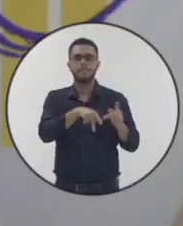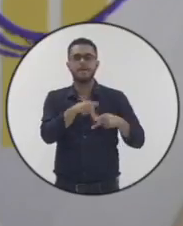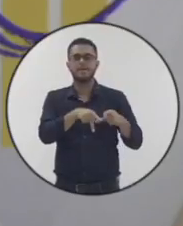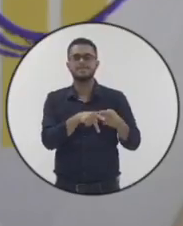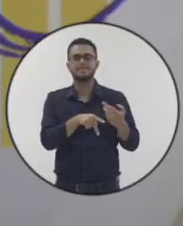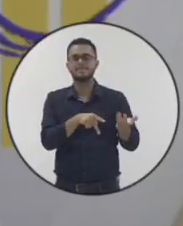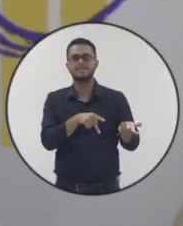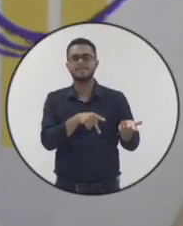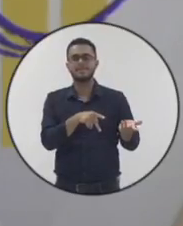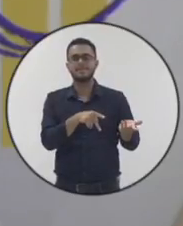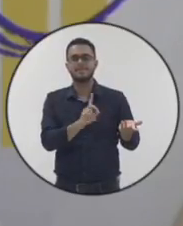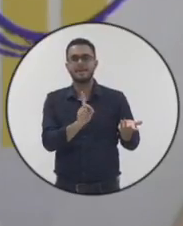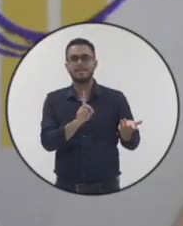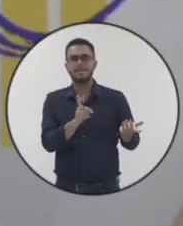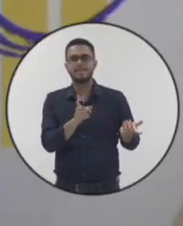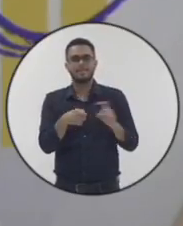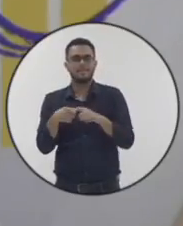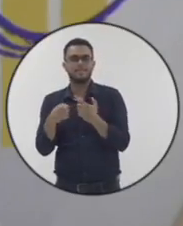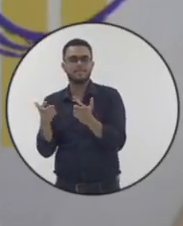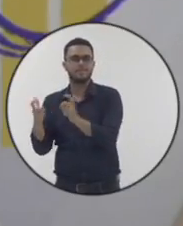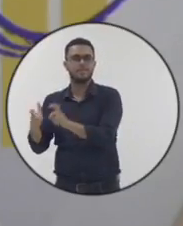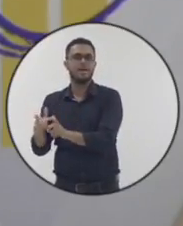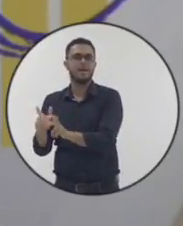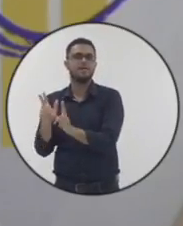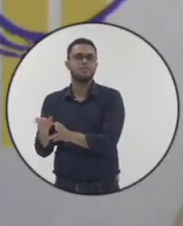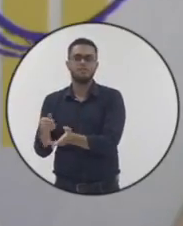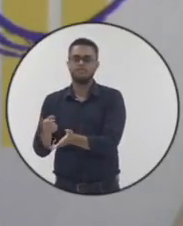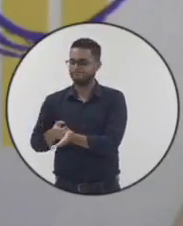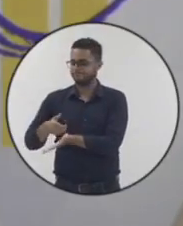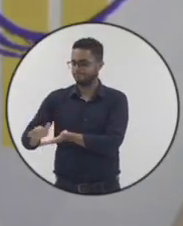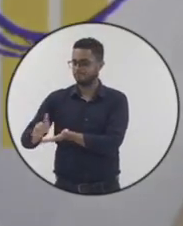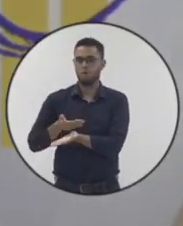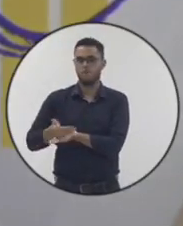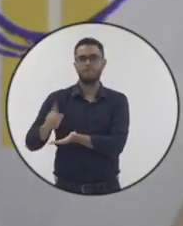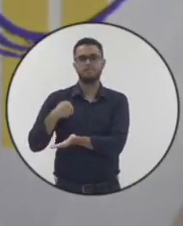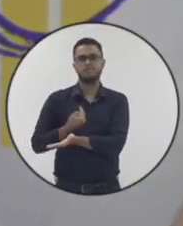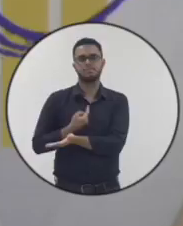não nos devolver para o espaço que foi o causador de nós estarmos ali.